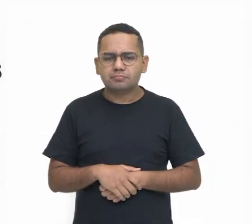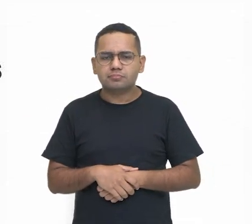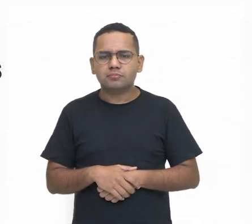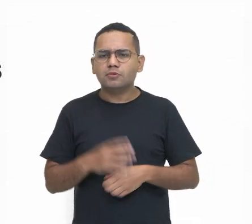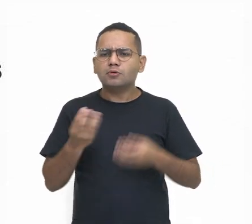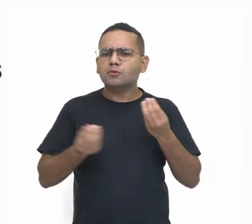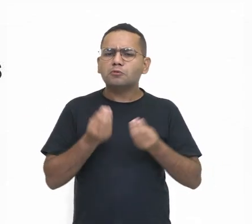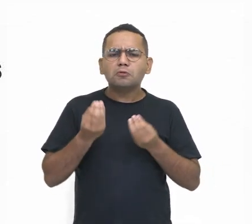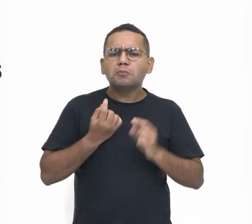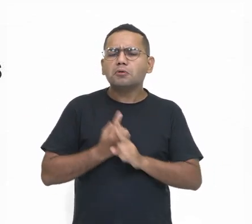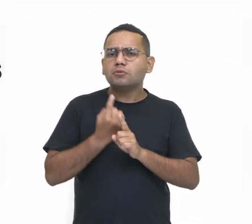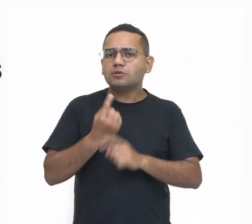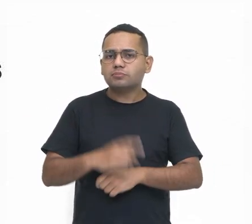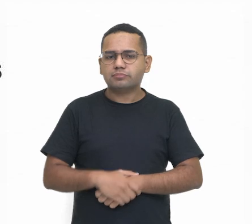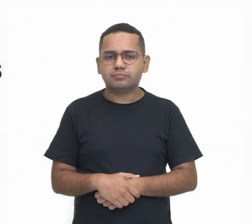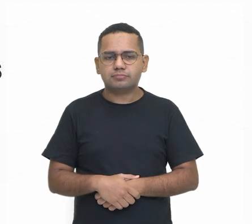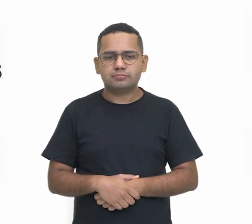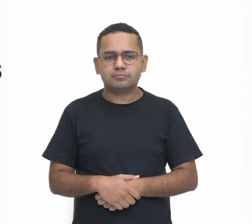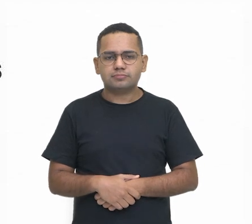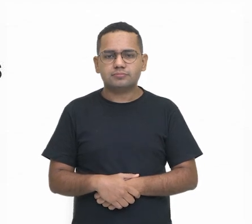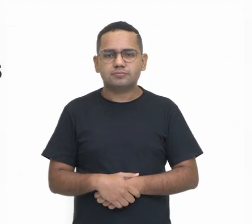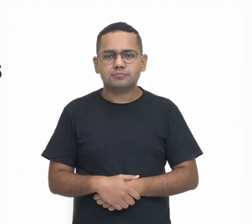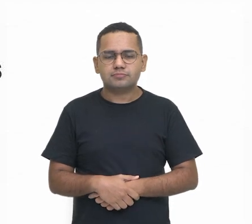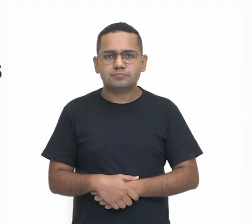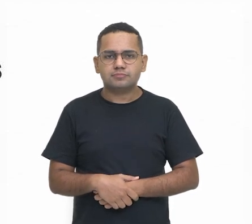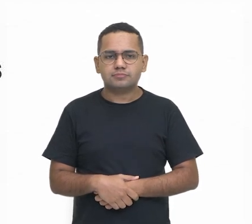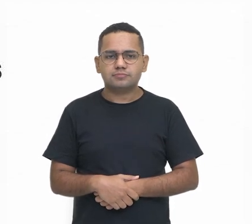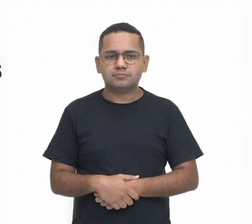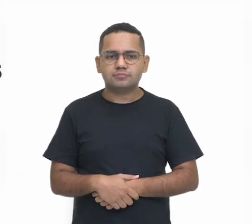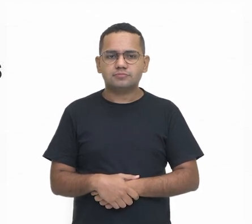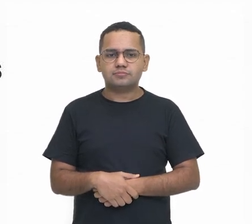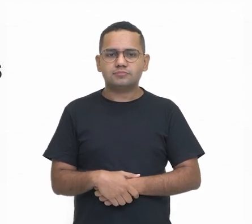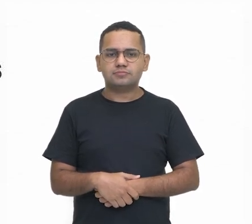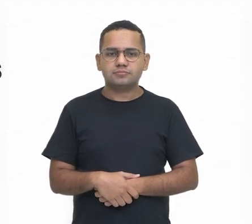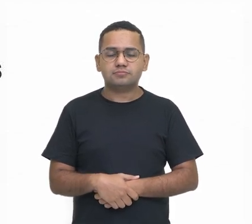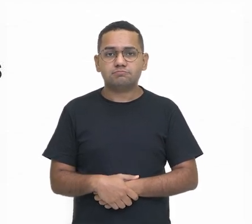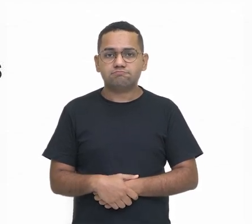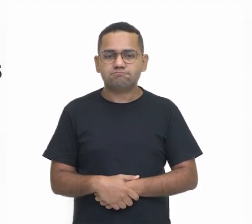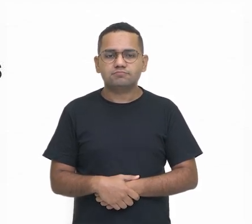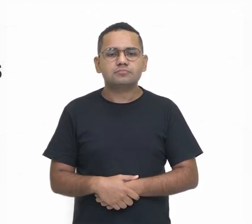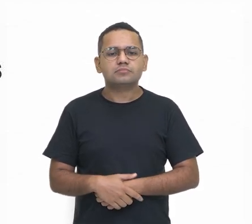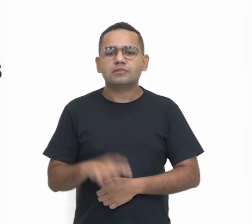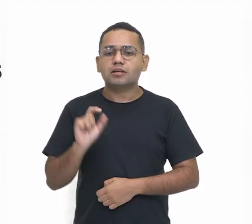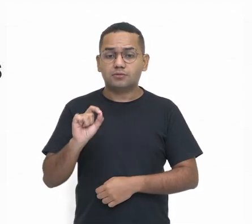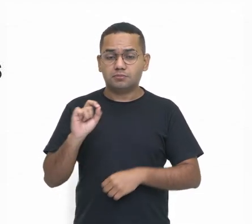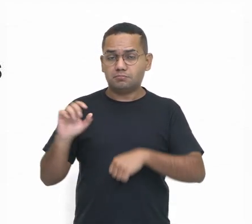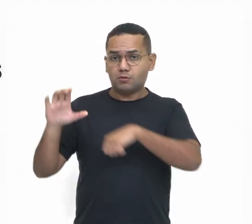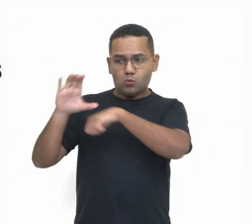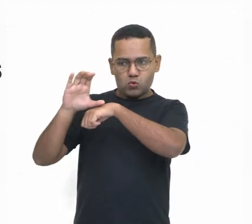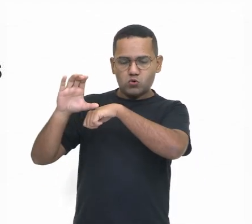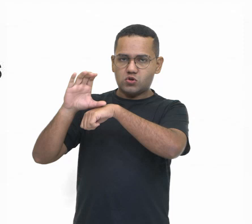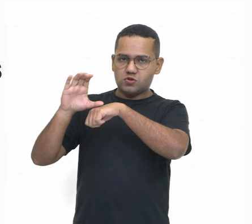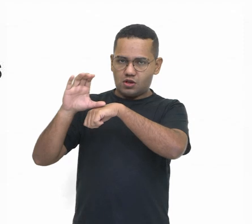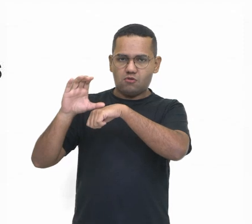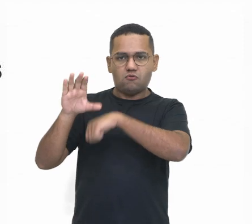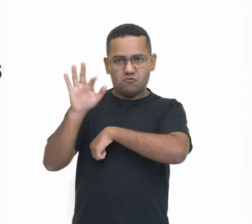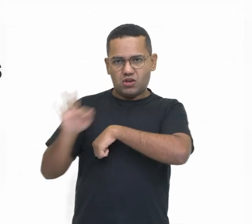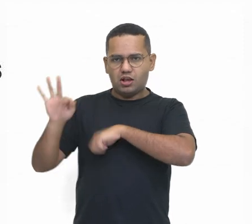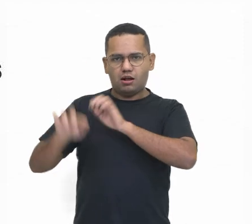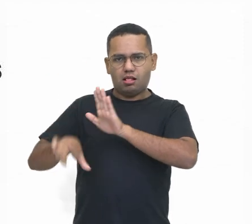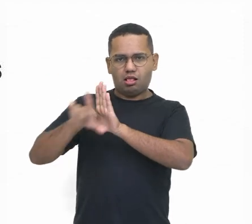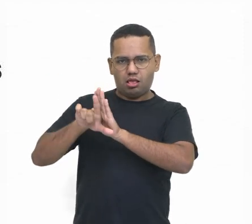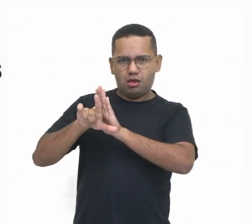encontrar? Então, é claro, você tem que conhecer a Constituição Federal, conhecer as